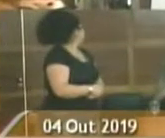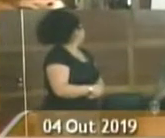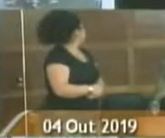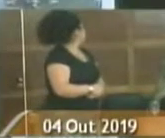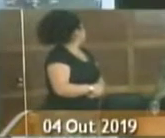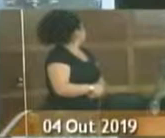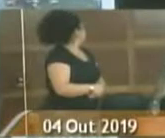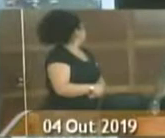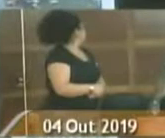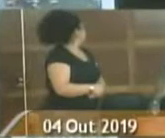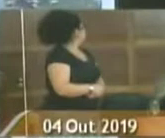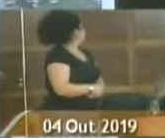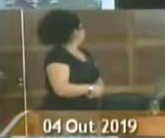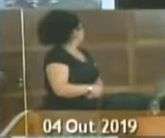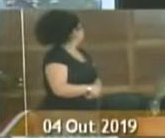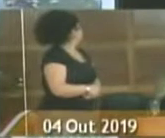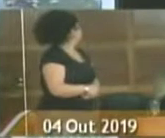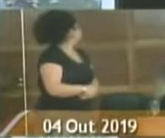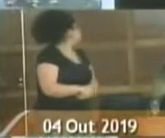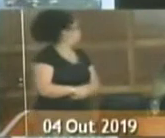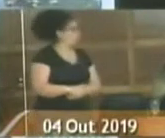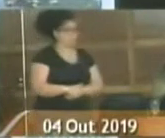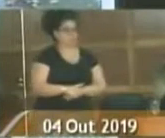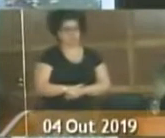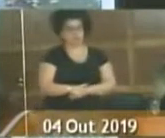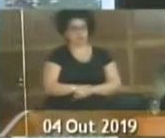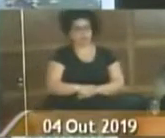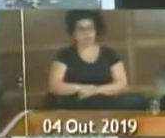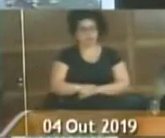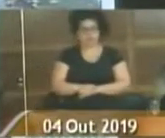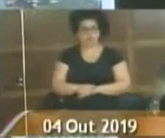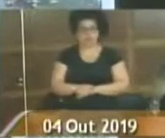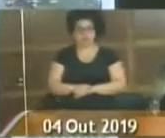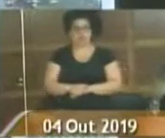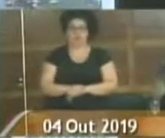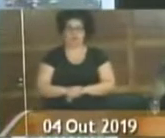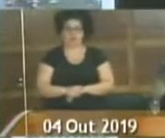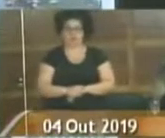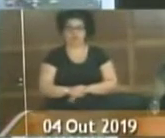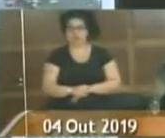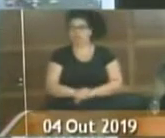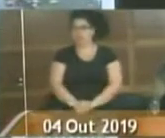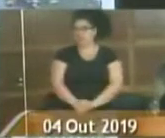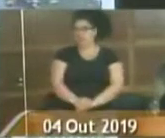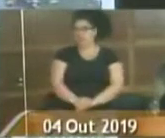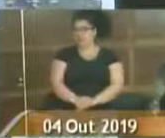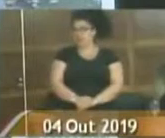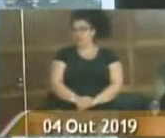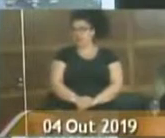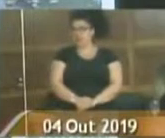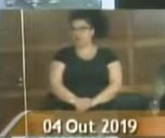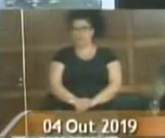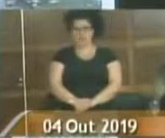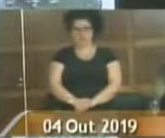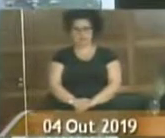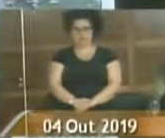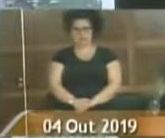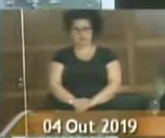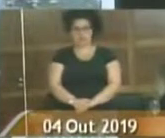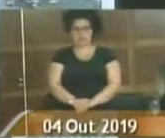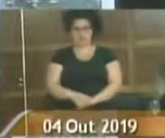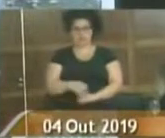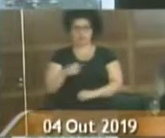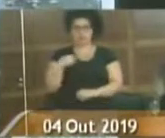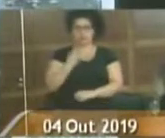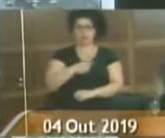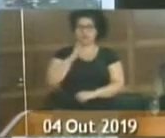condições. E aí, agora, as imagens dela, super feliz, ela é linda. A gente, quando o Departamento de